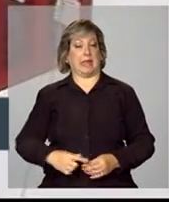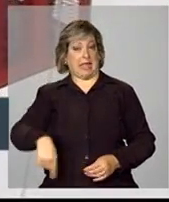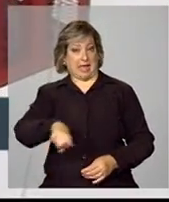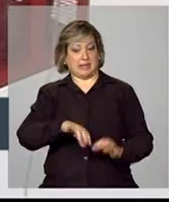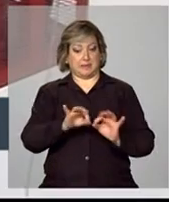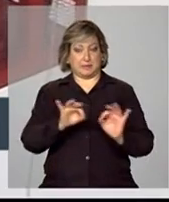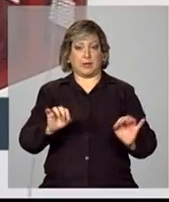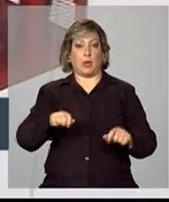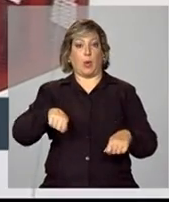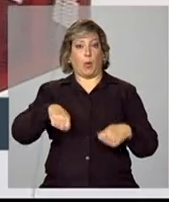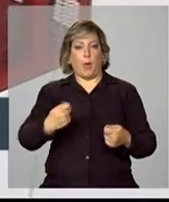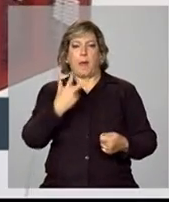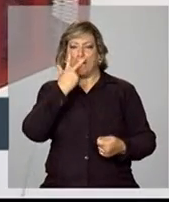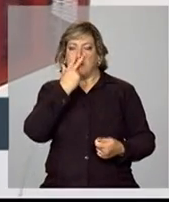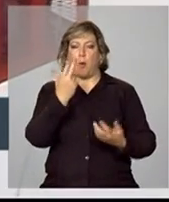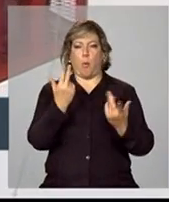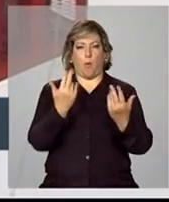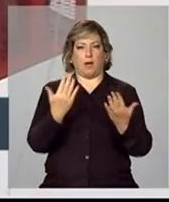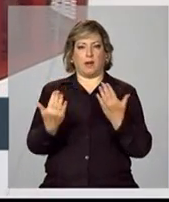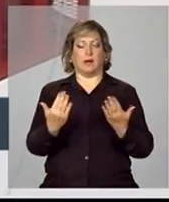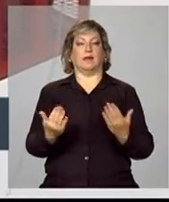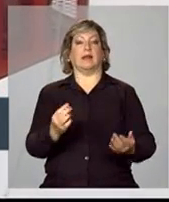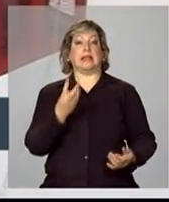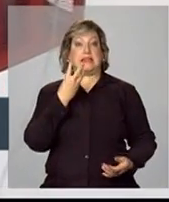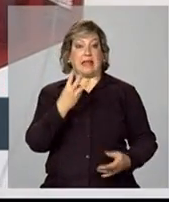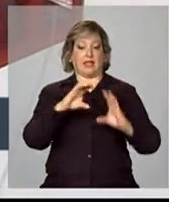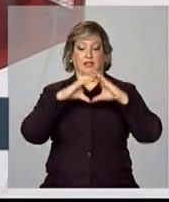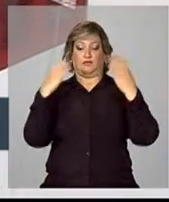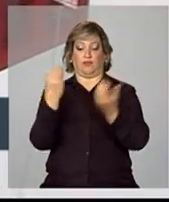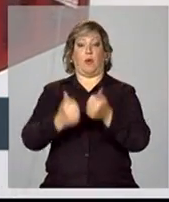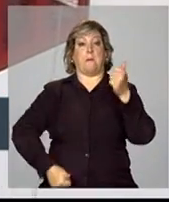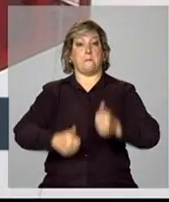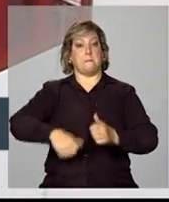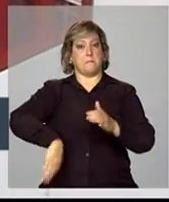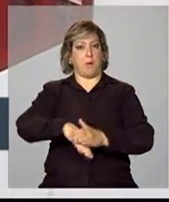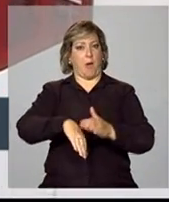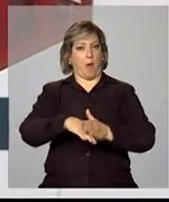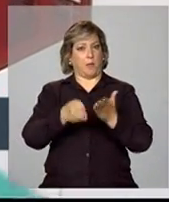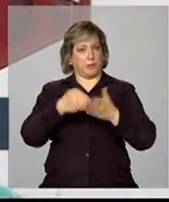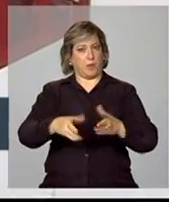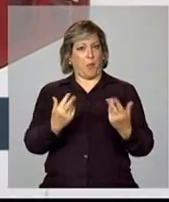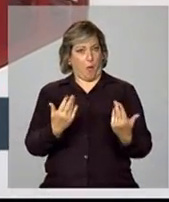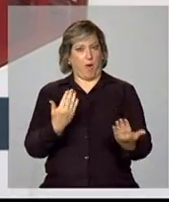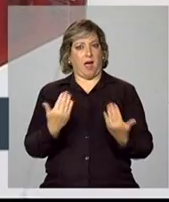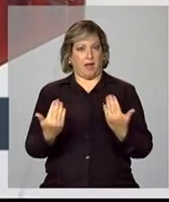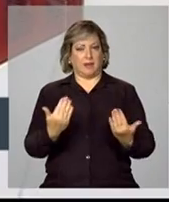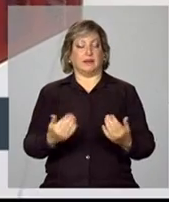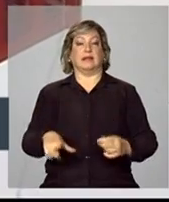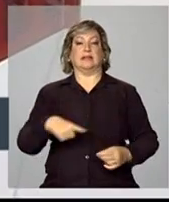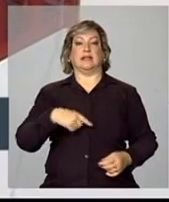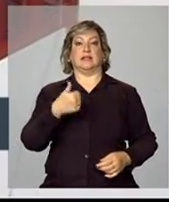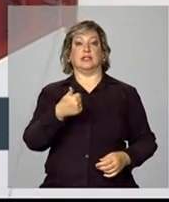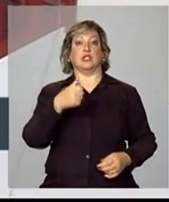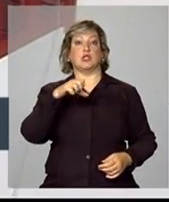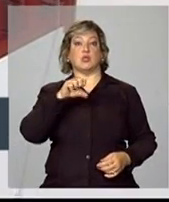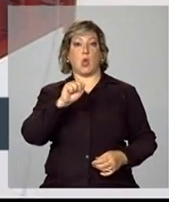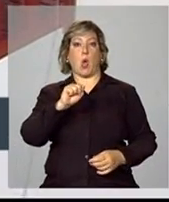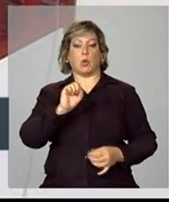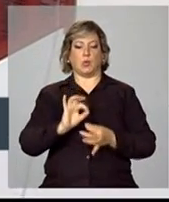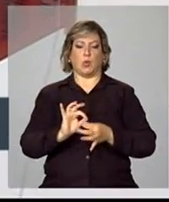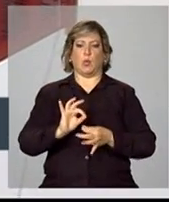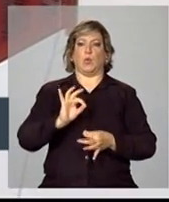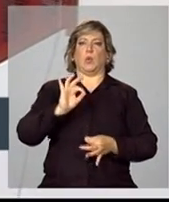medidas equivalem a uns três estádios de futebol e é um prédio de 18